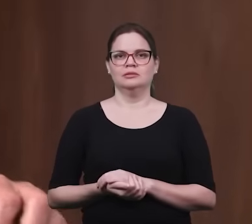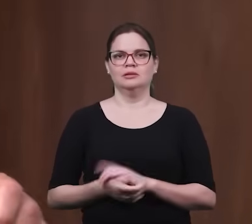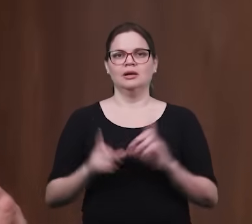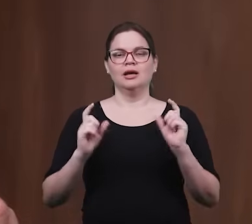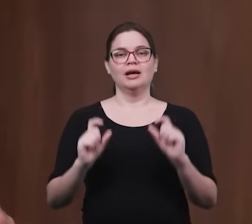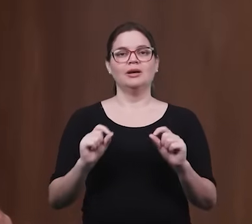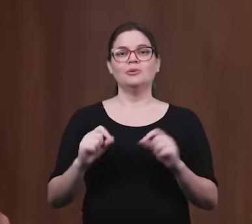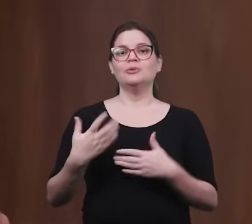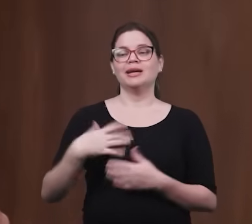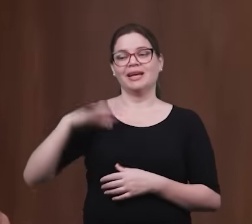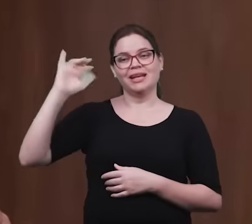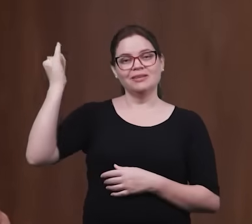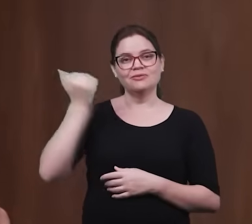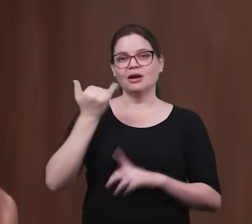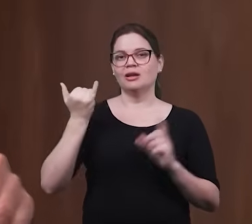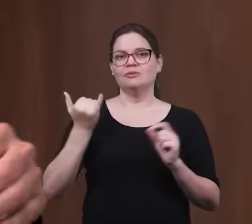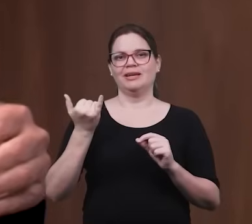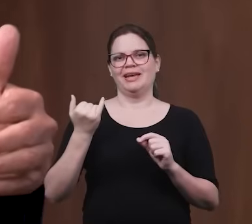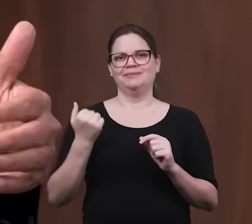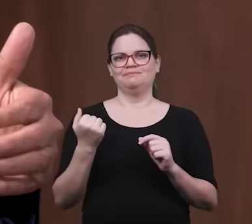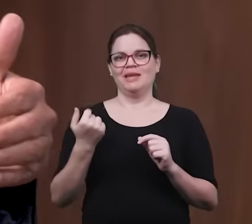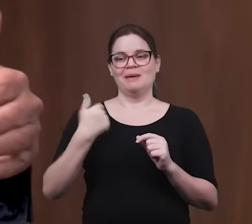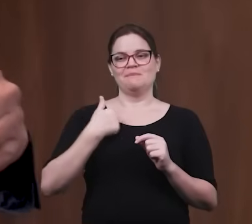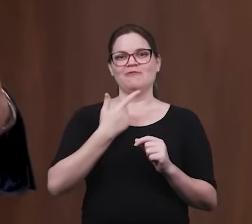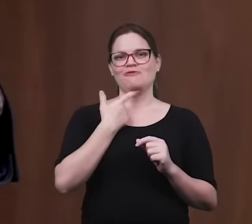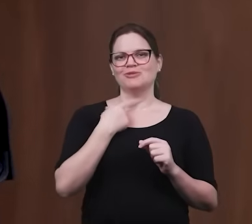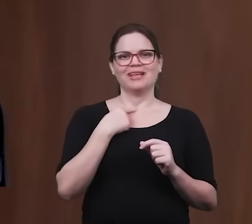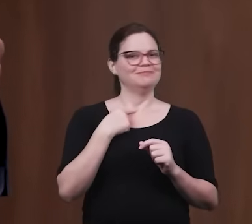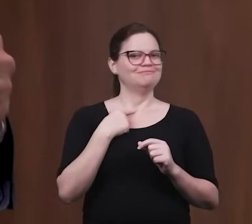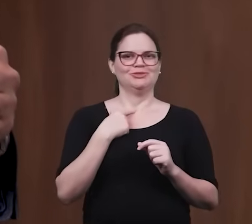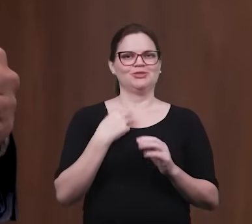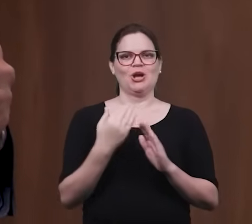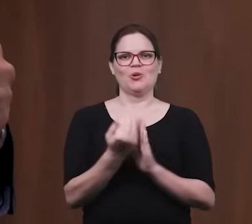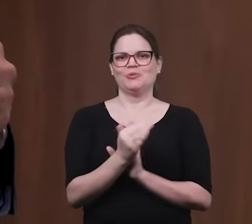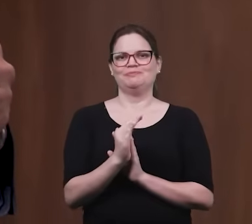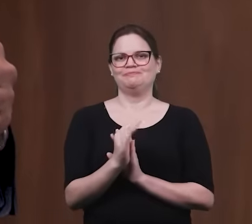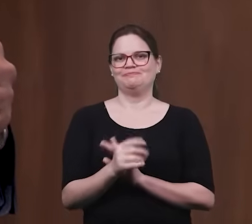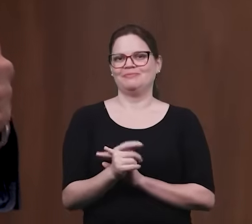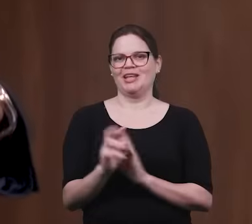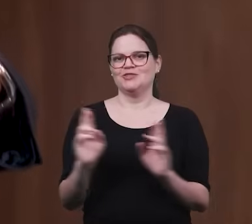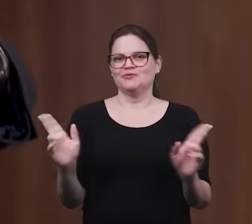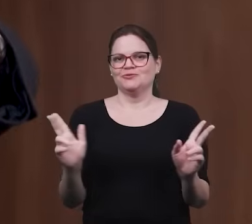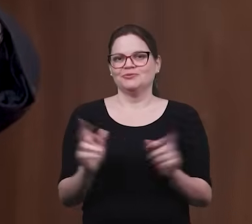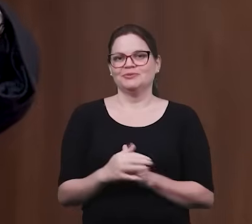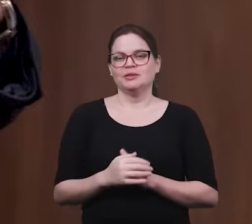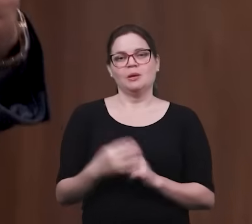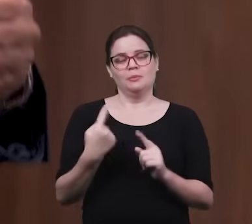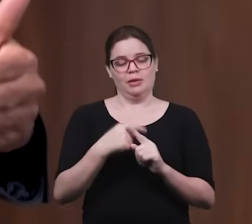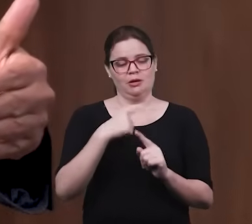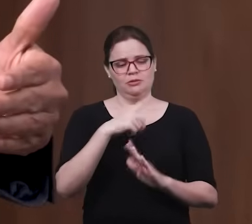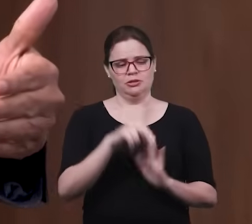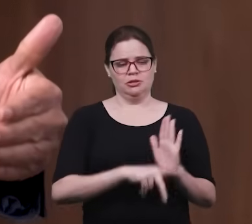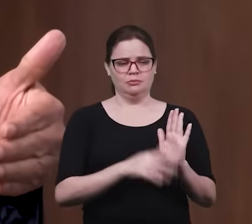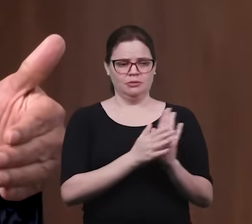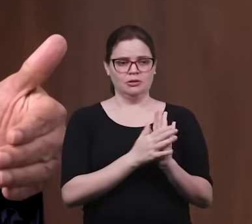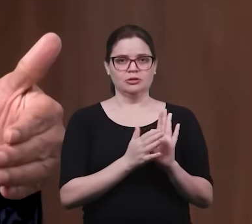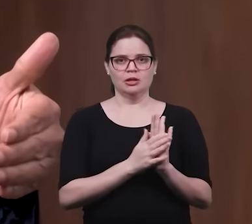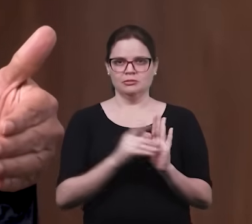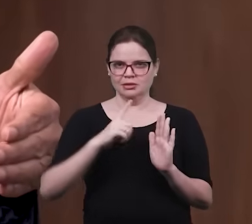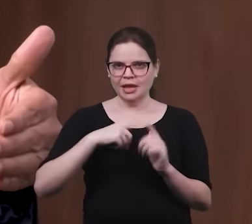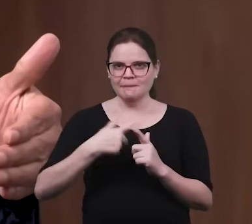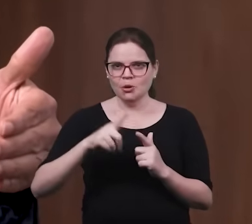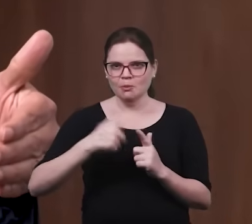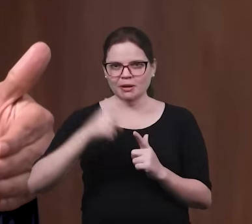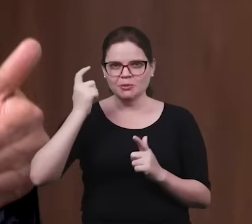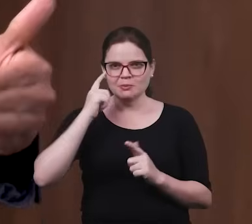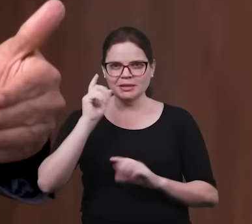ser contrário à nossa vontade. Nós tínhamos aquele plano, não tem problema ter planos. Tínhamos um projeto, não tem problema fazer